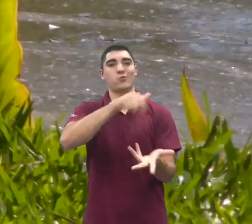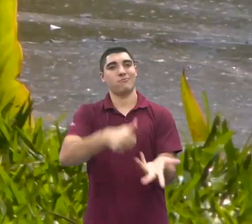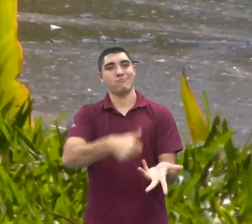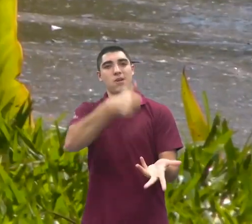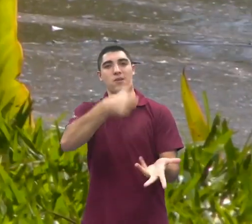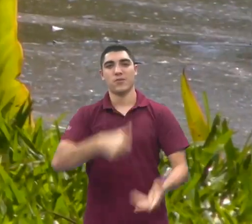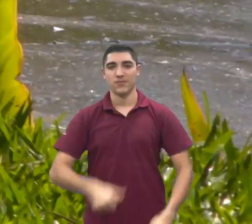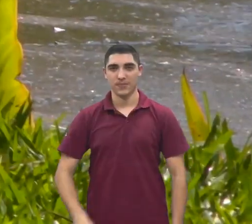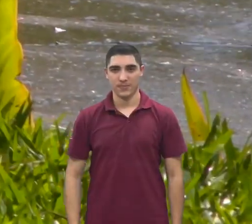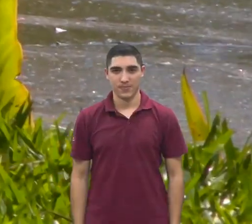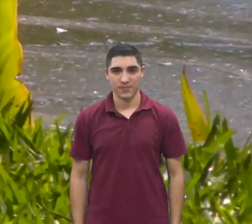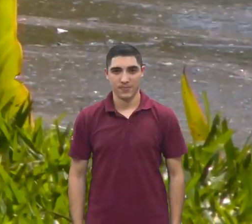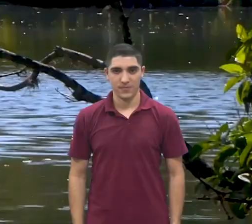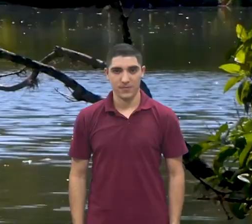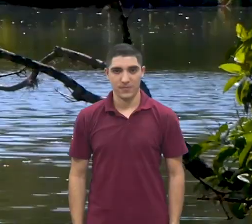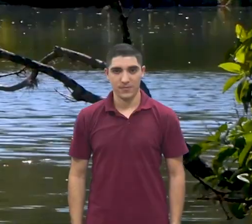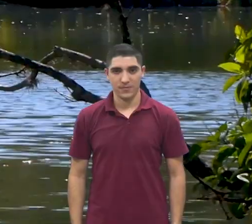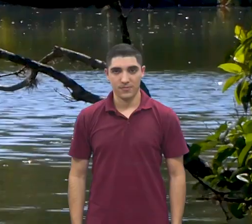planeta.